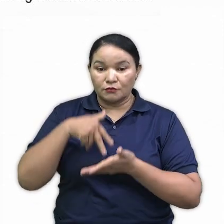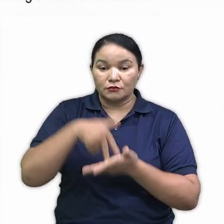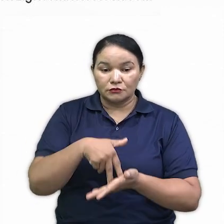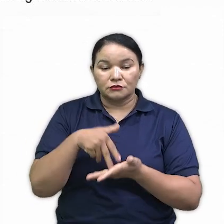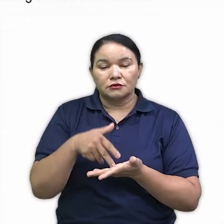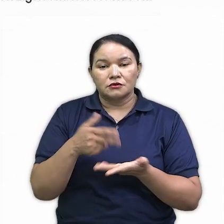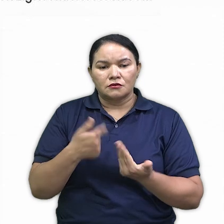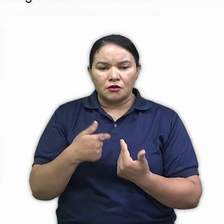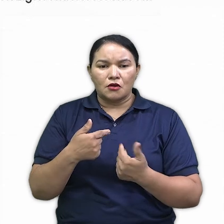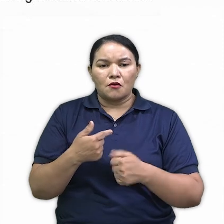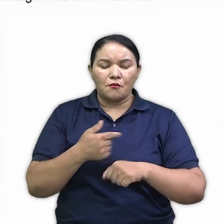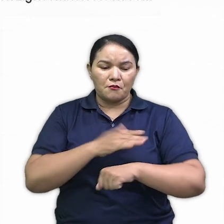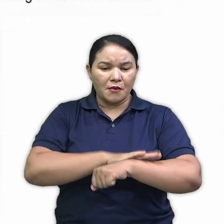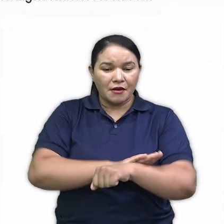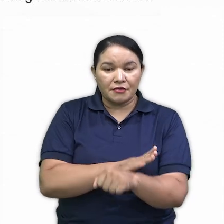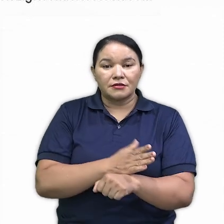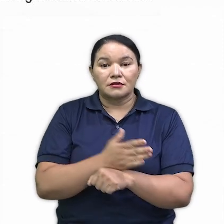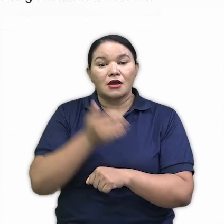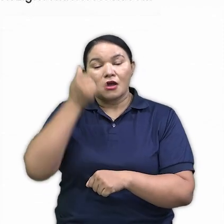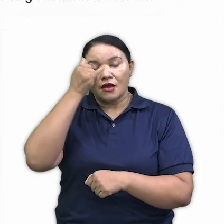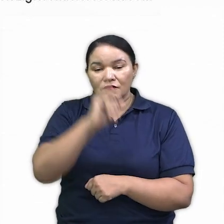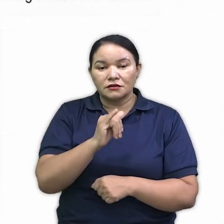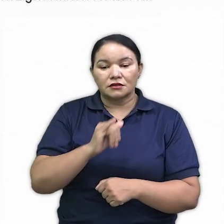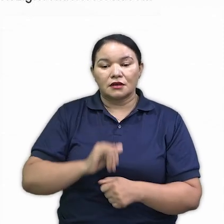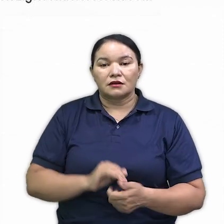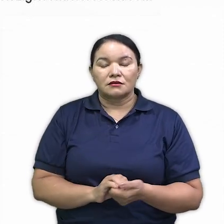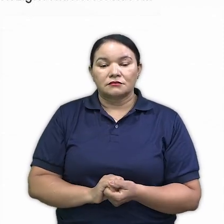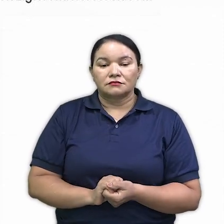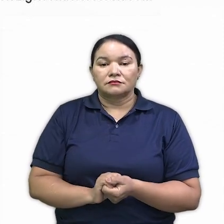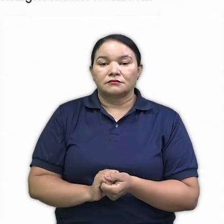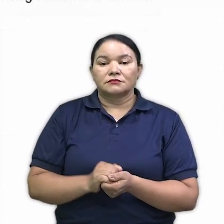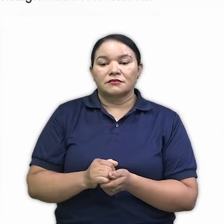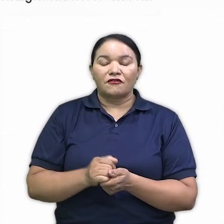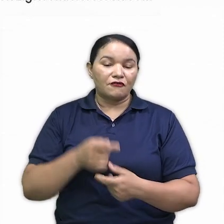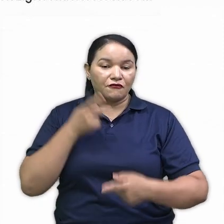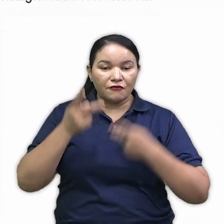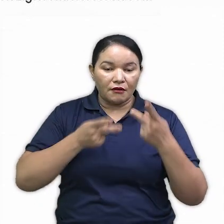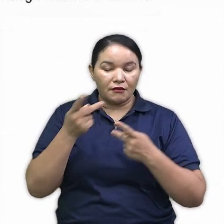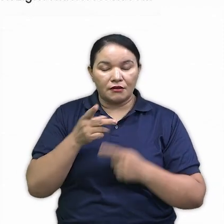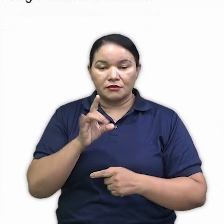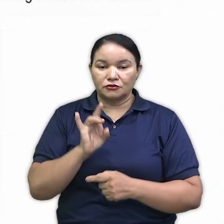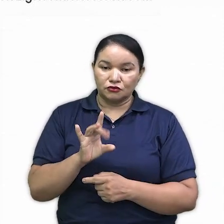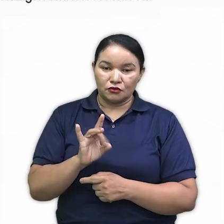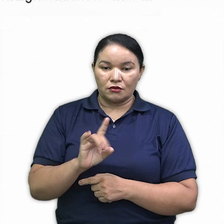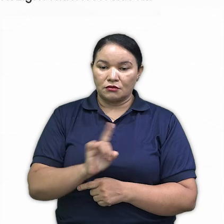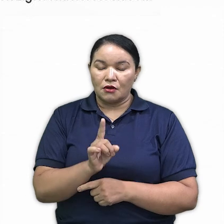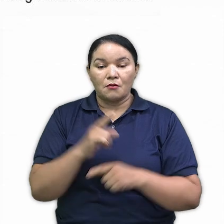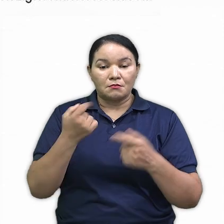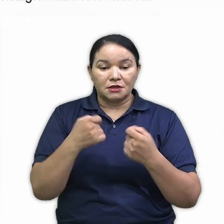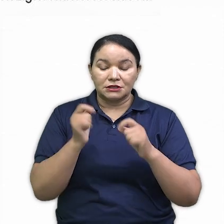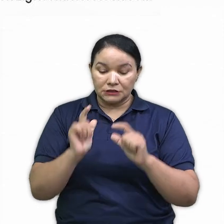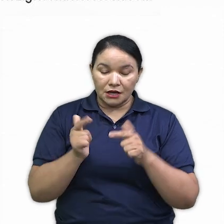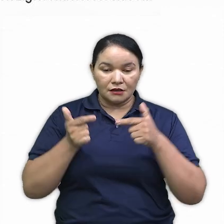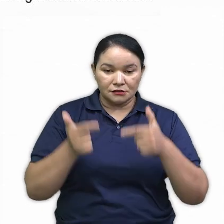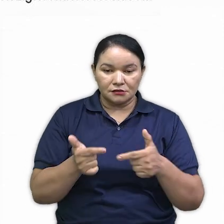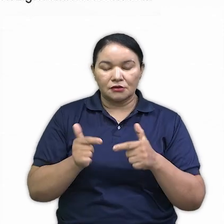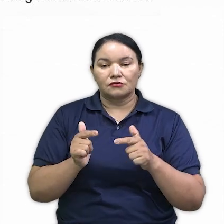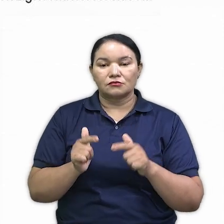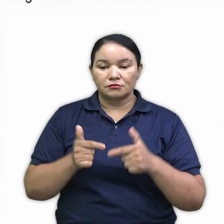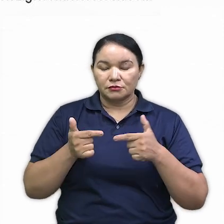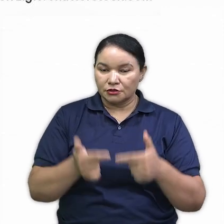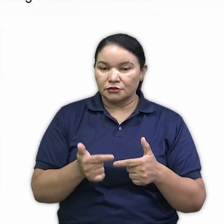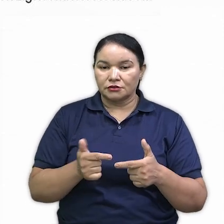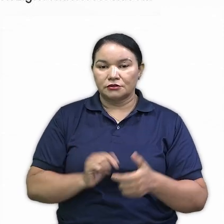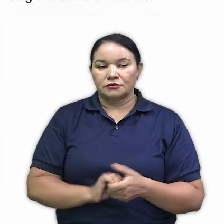uma afirmação de que eu não sou racista. É uma oposição ao preconceito, é uma oposição